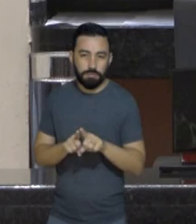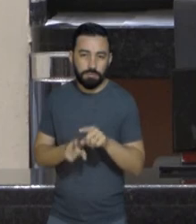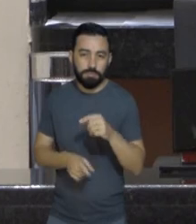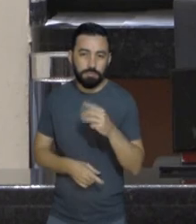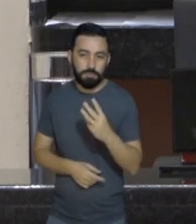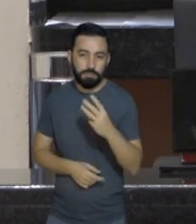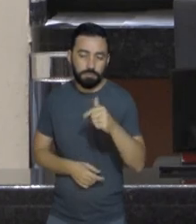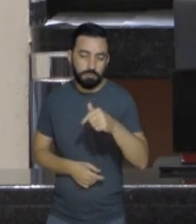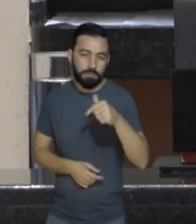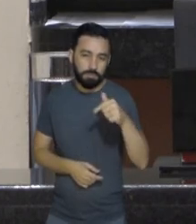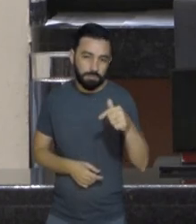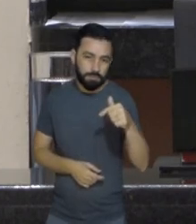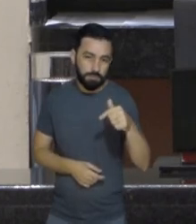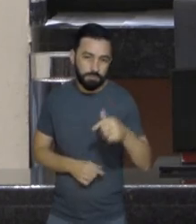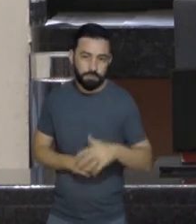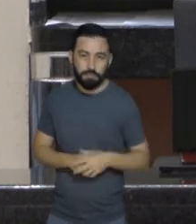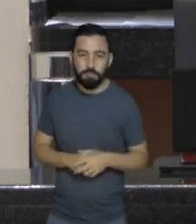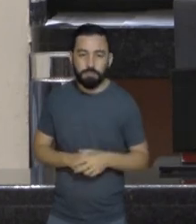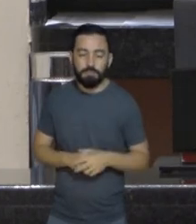377.